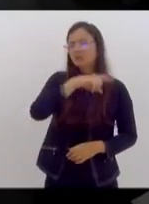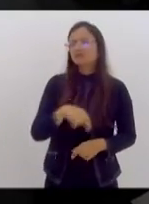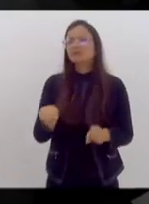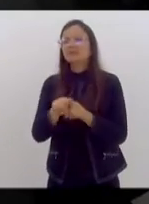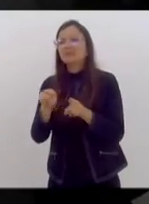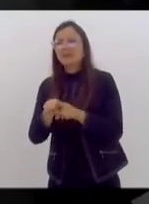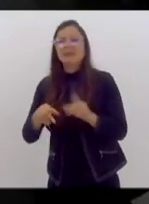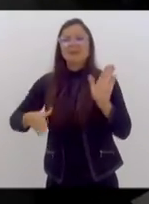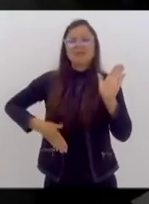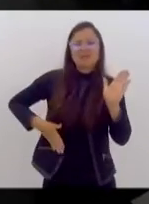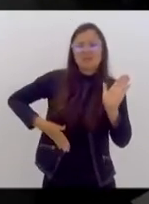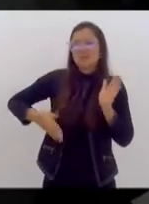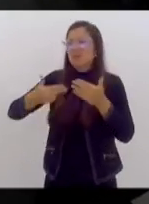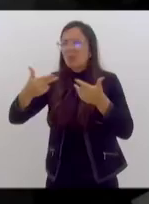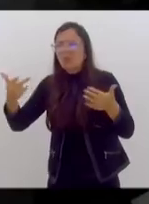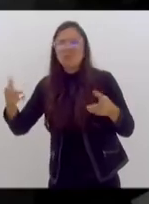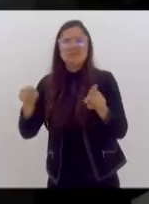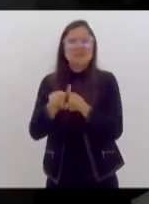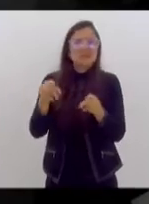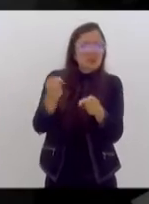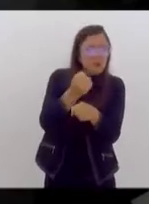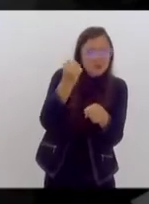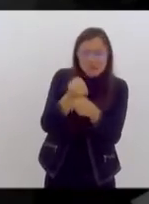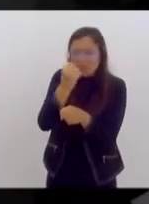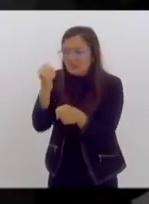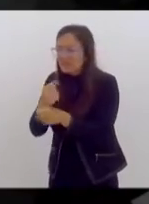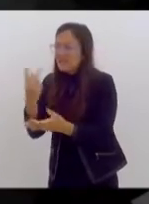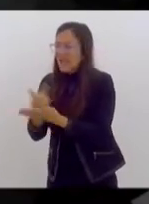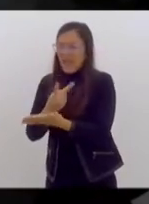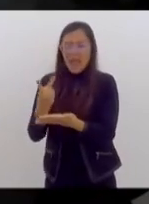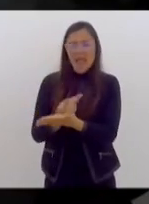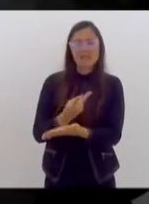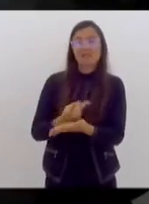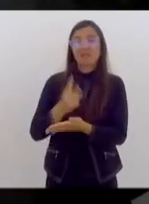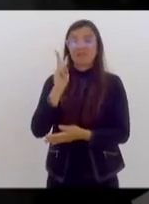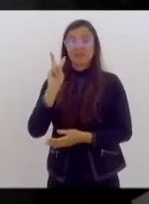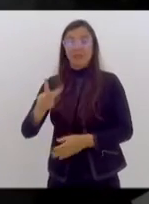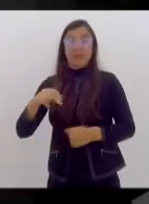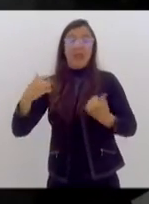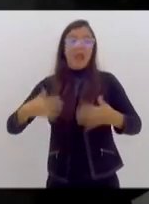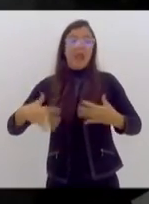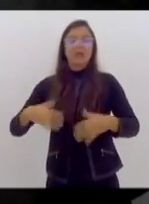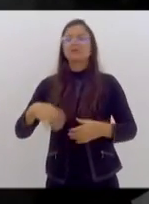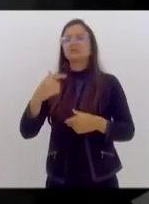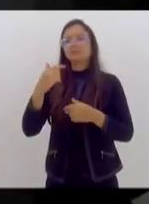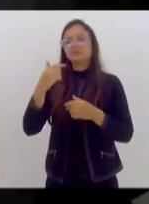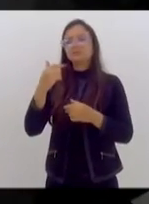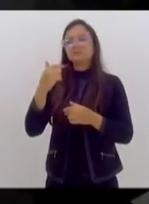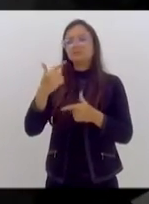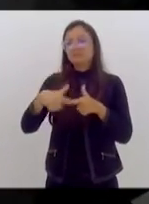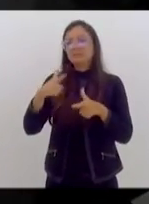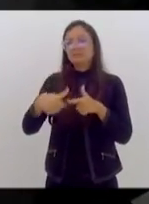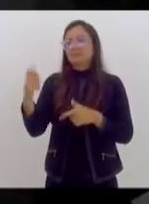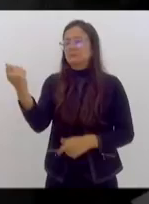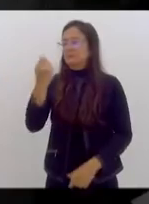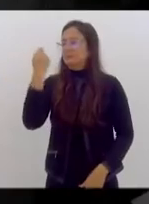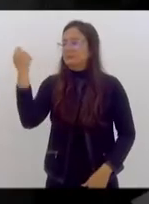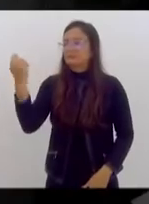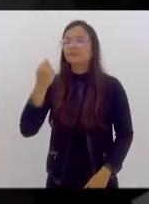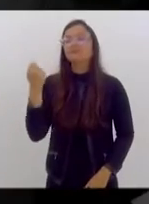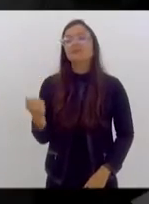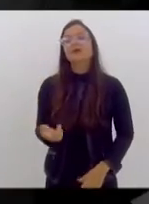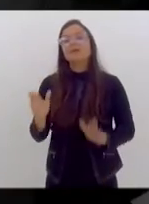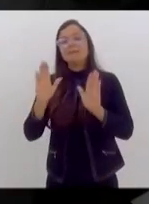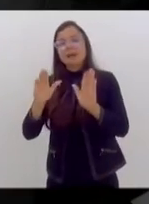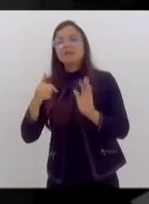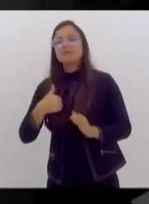irregular e então tudo isso mostra o tamanho do problema que aqui se teve a quebra também registrar aqui que foi muito bom